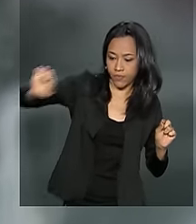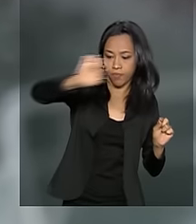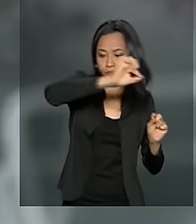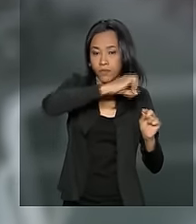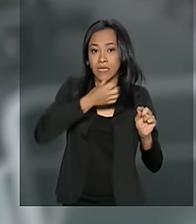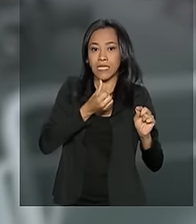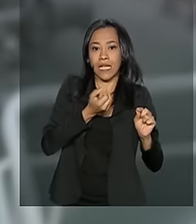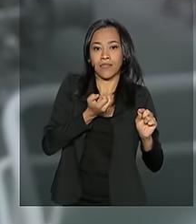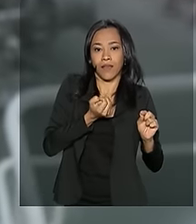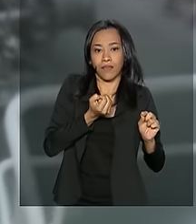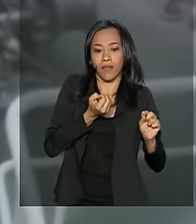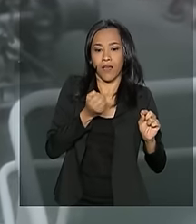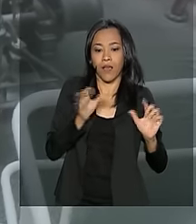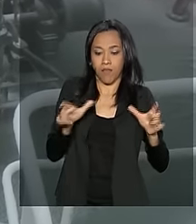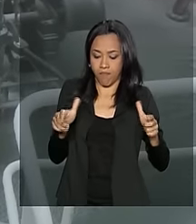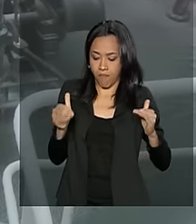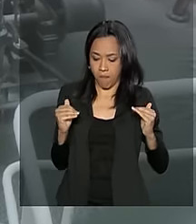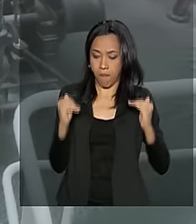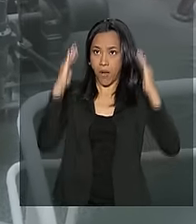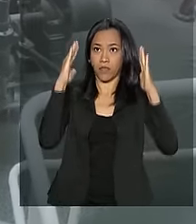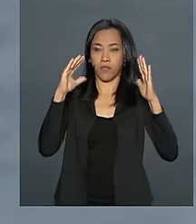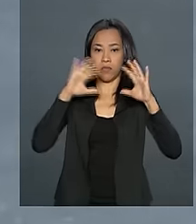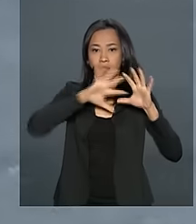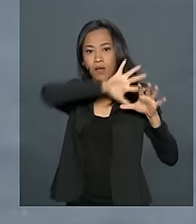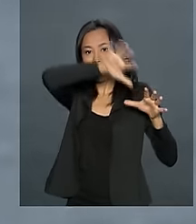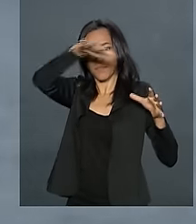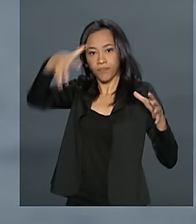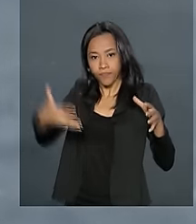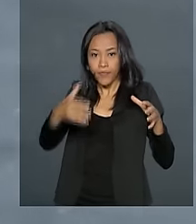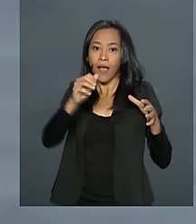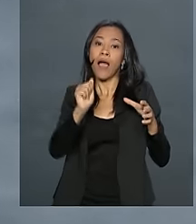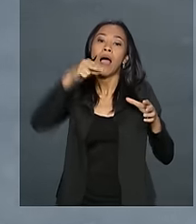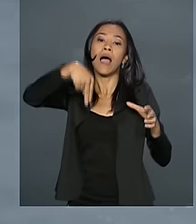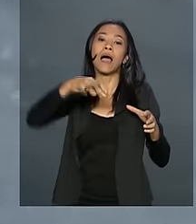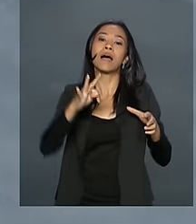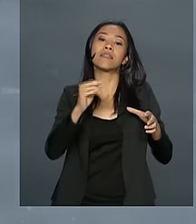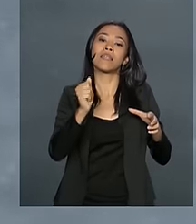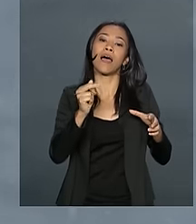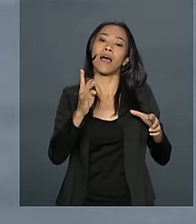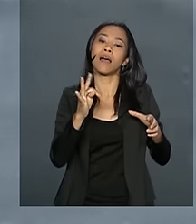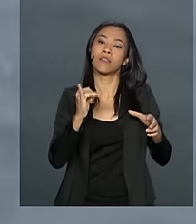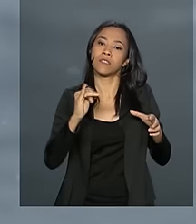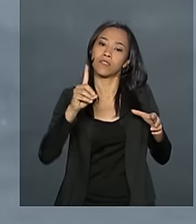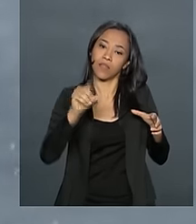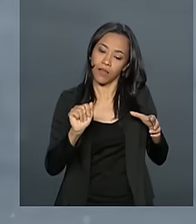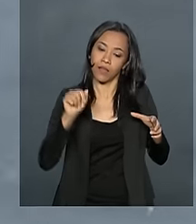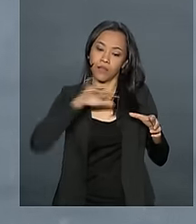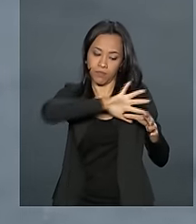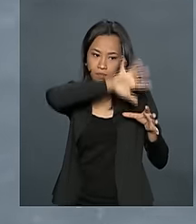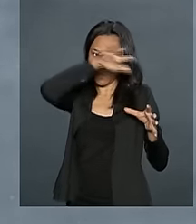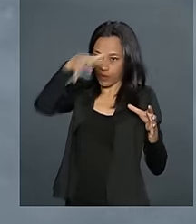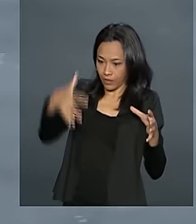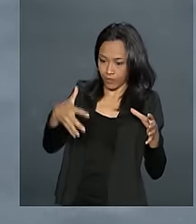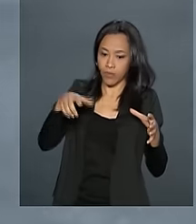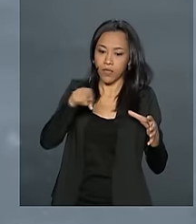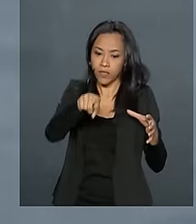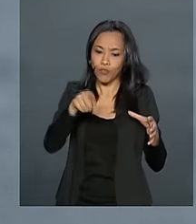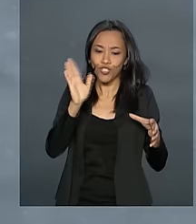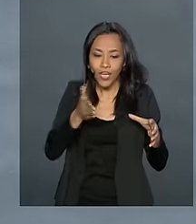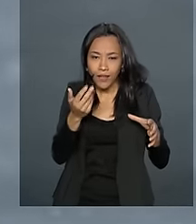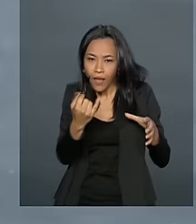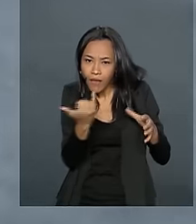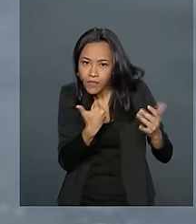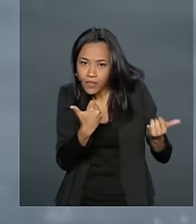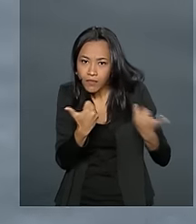é considerado parte do continente gelado. Terra mesmo ainda está longe, mas logo, os primeiros sinais de que estamos